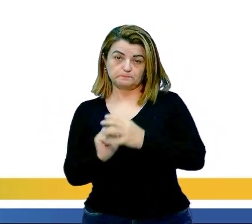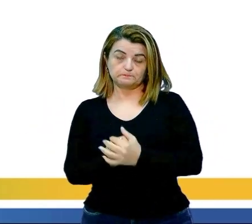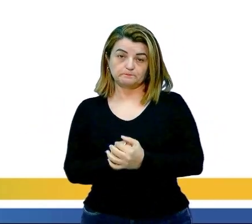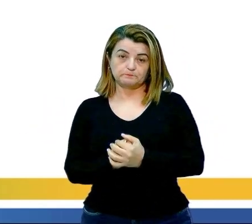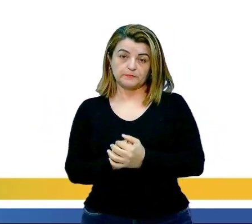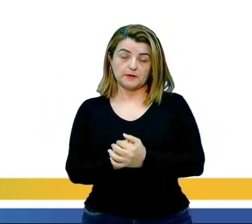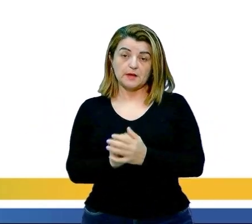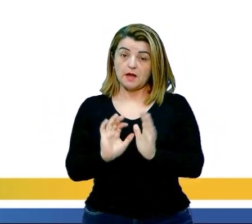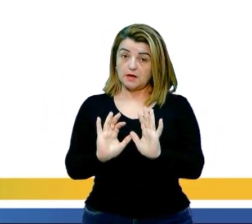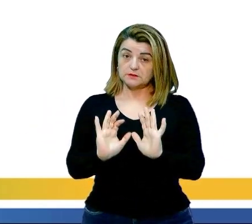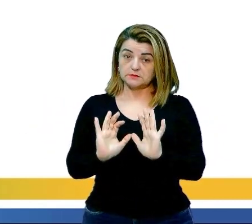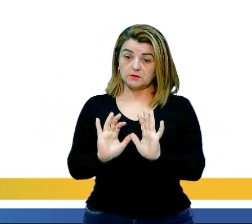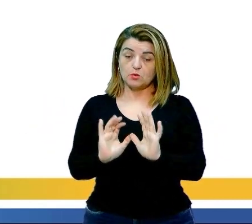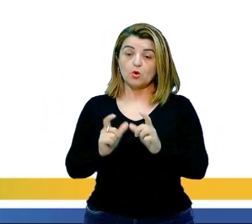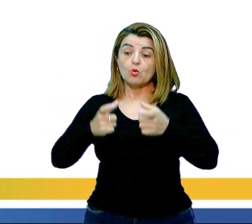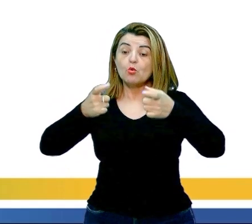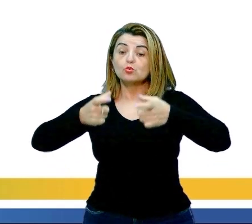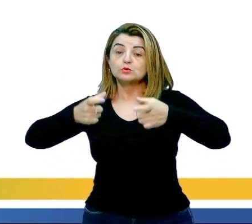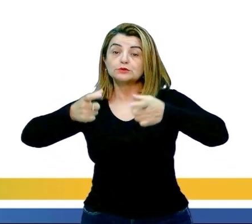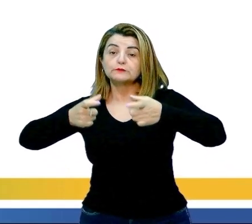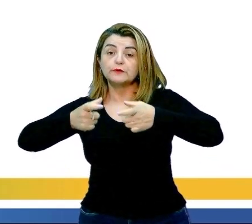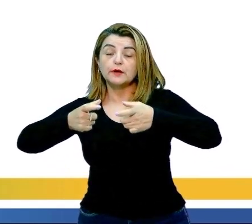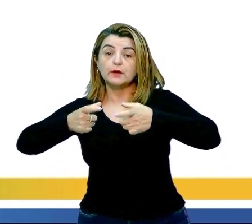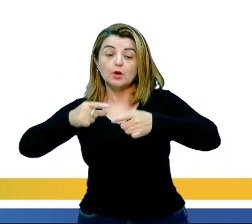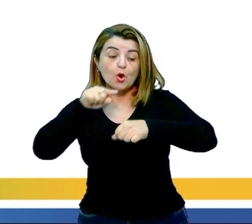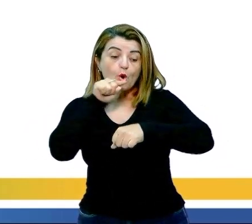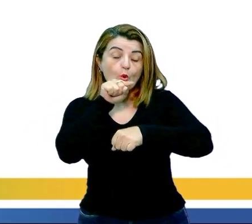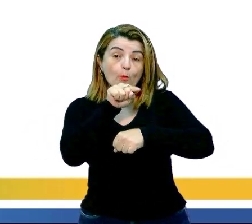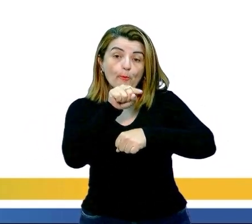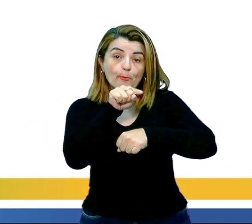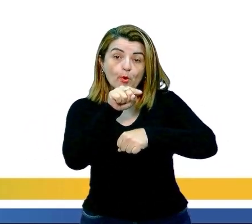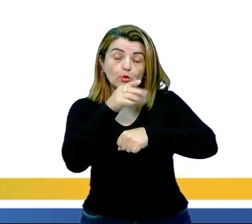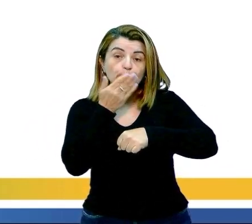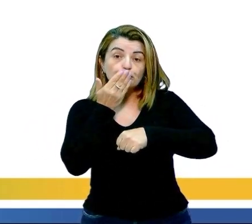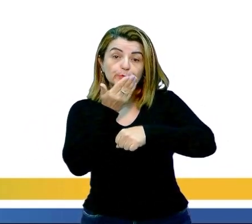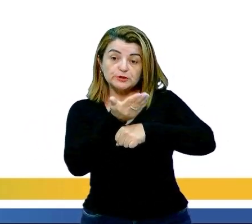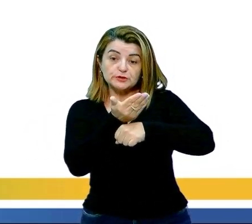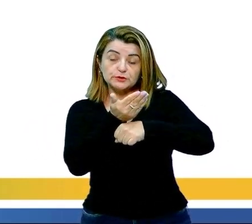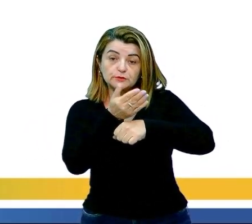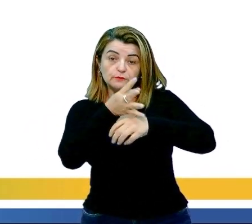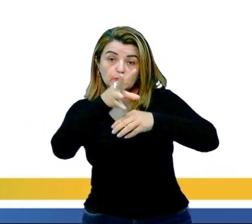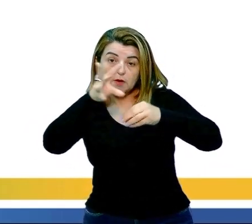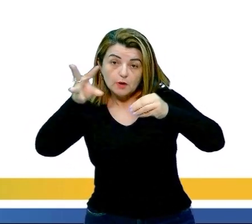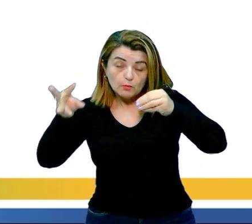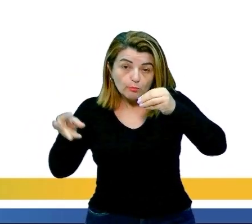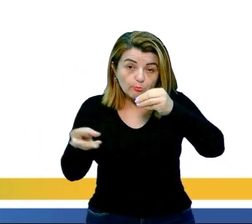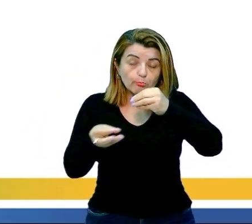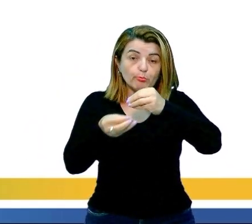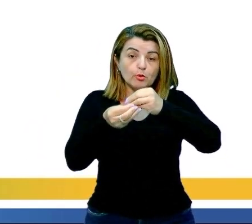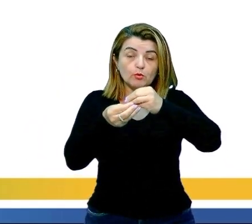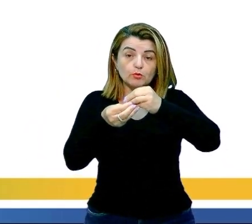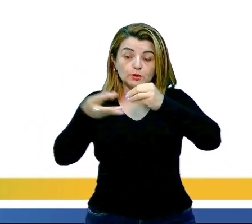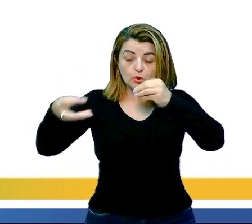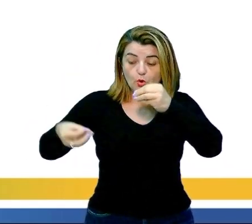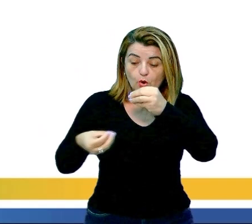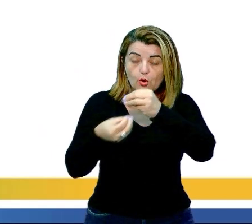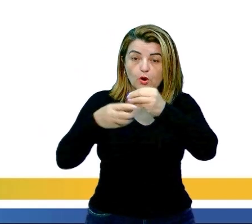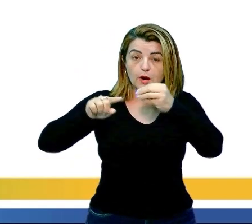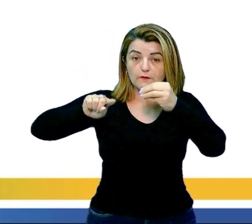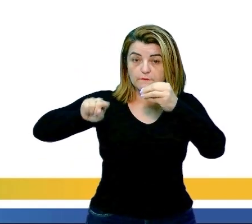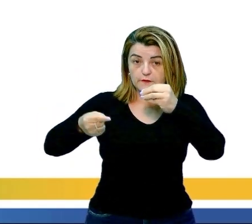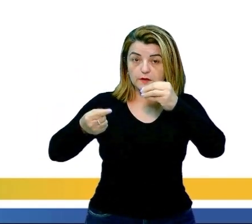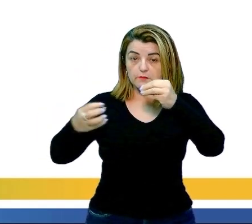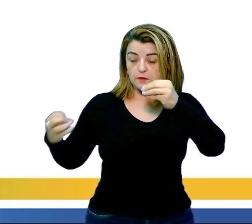seja, aonde tiver o ponto pedido, a gente põe ele, acrescenta a vírgula e vai acrescentando os